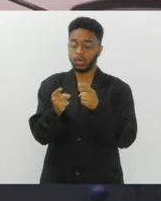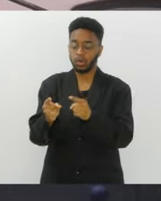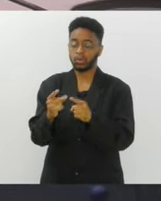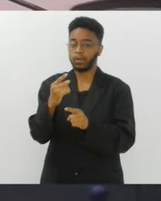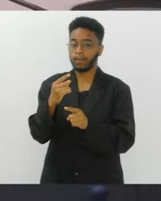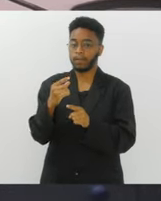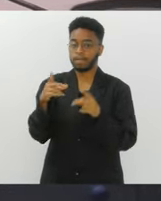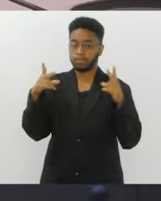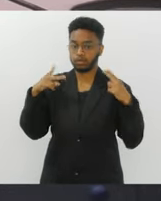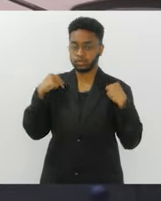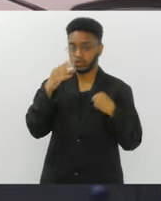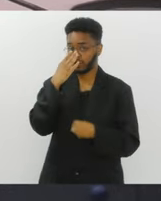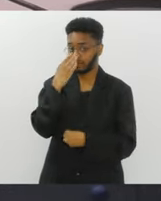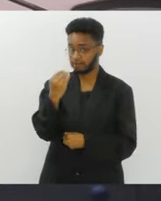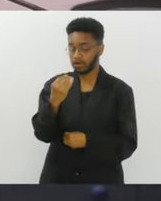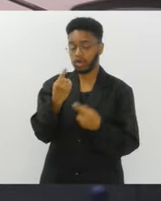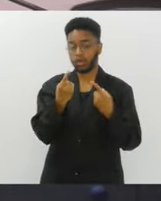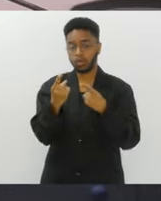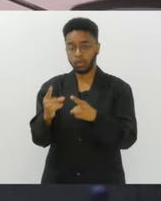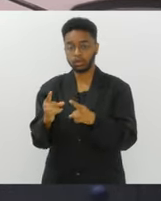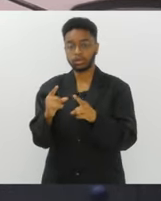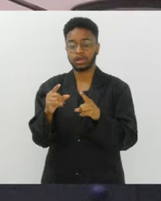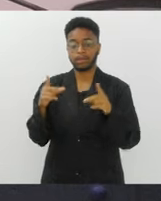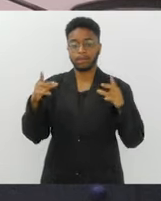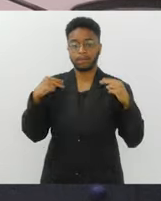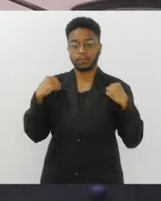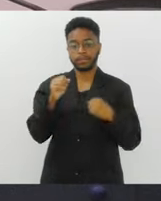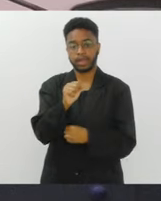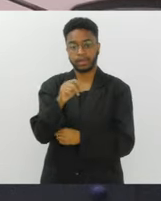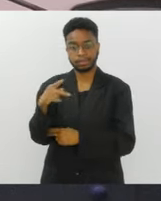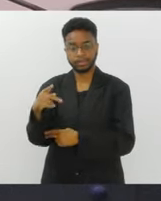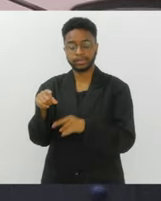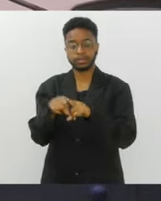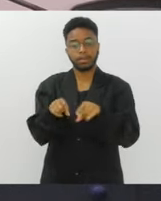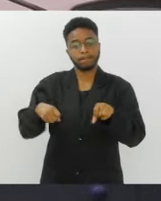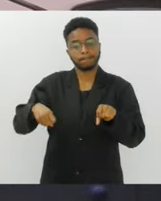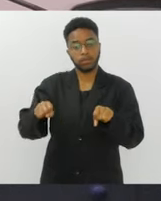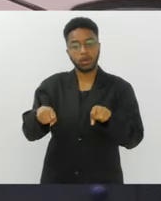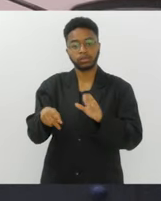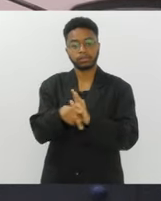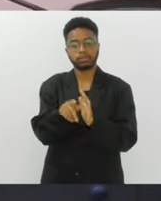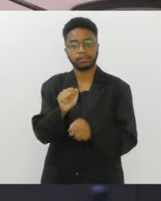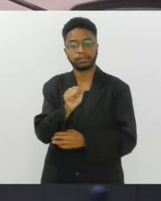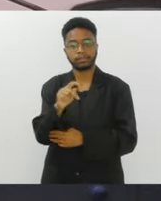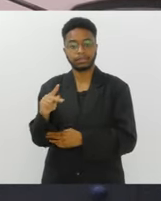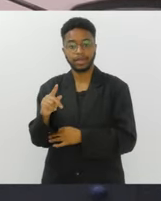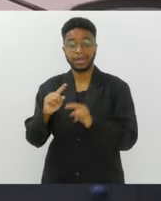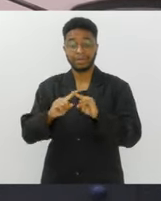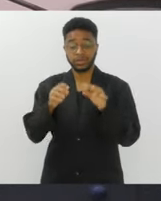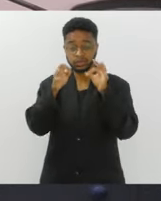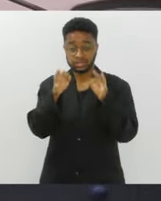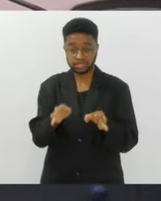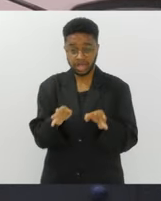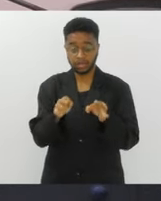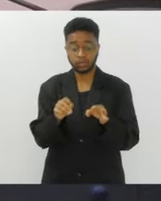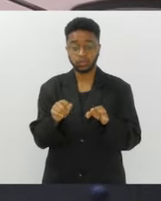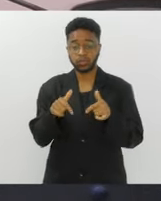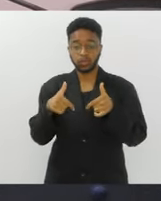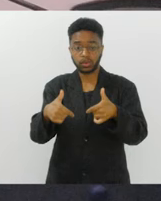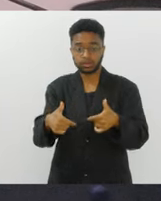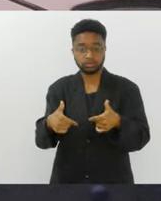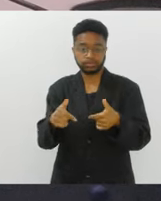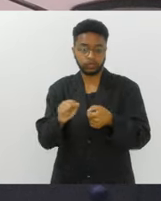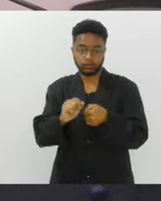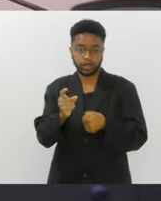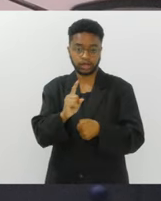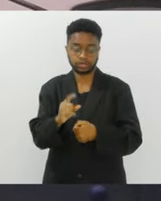vans, motorista de aplicativo, motocicleta de aplicativo, mas o correto que é para eles estarem